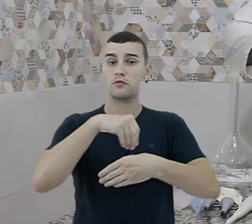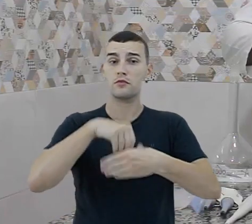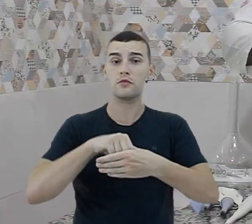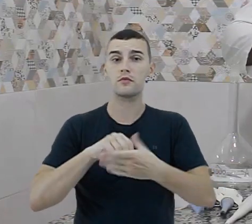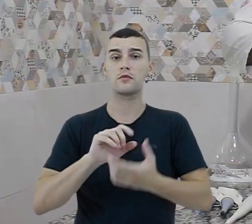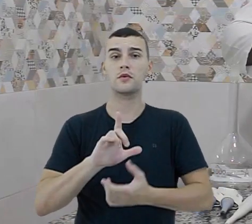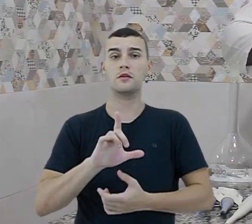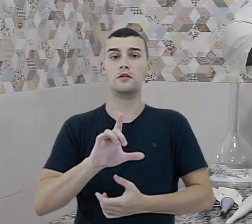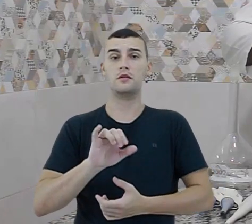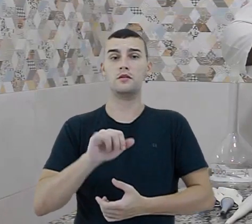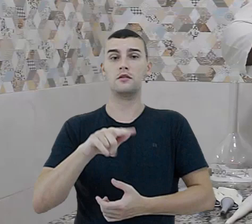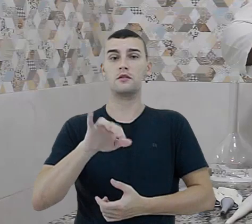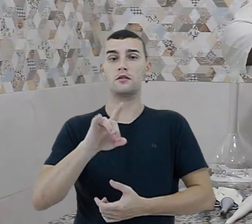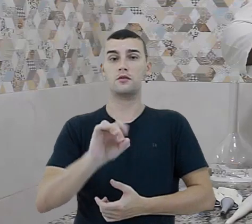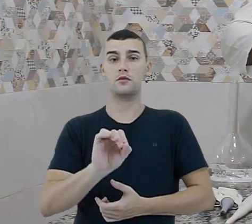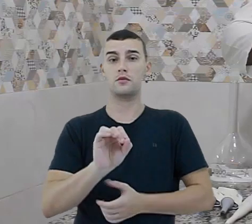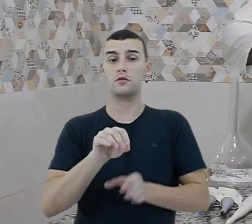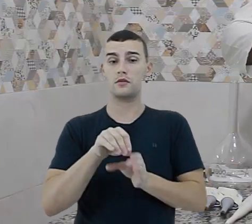o líquido